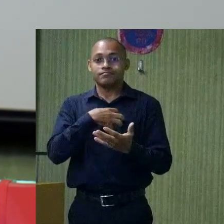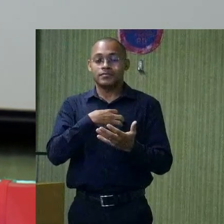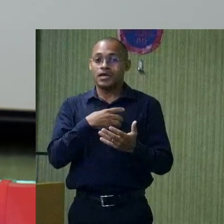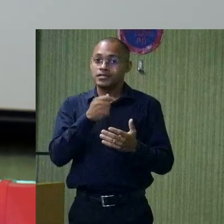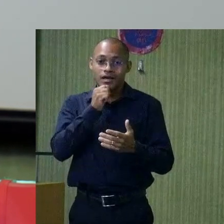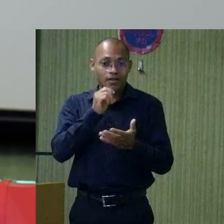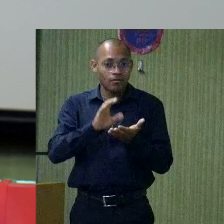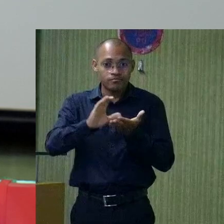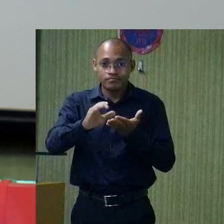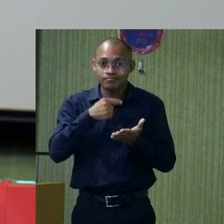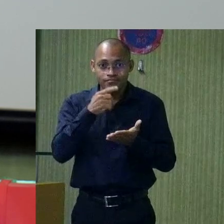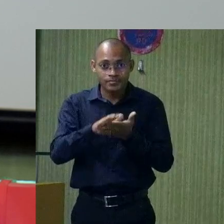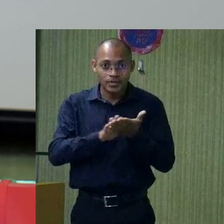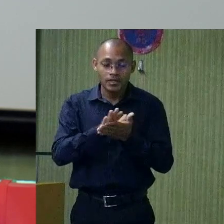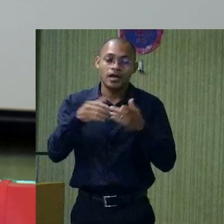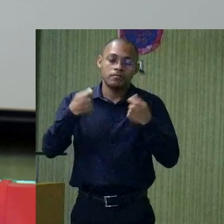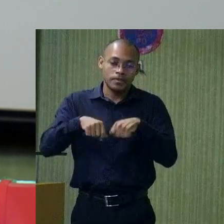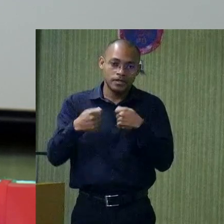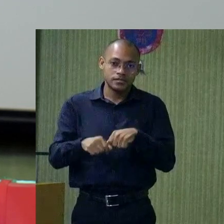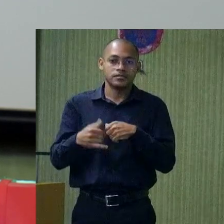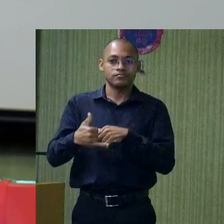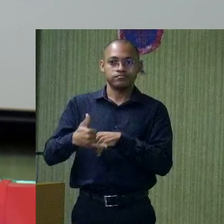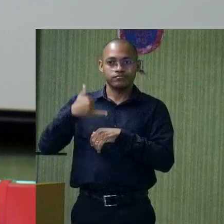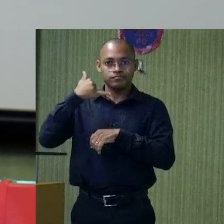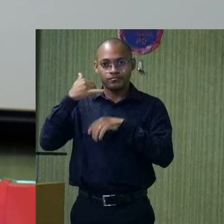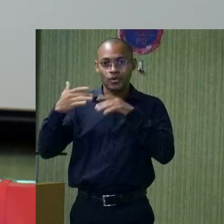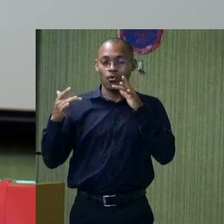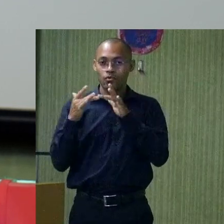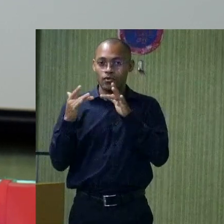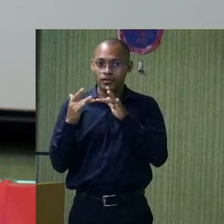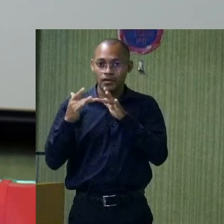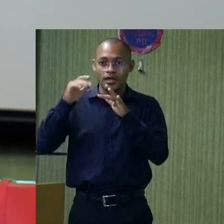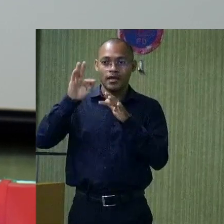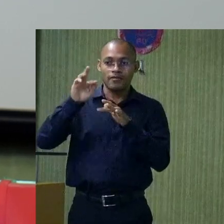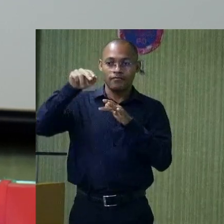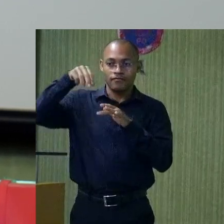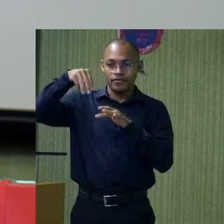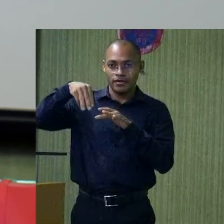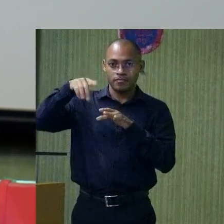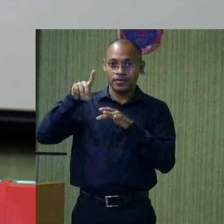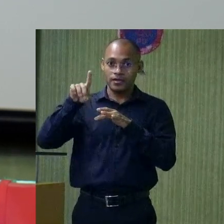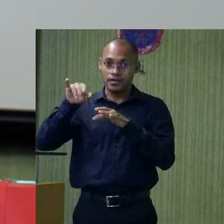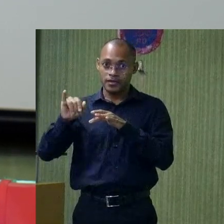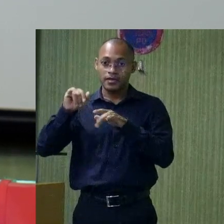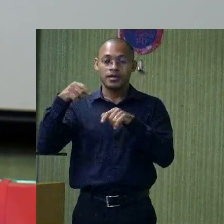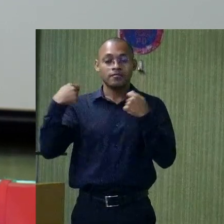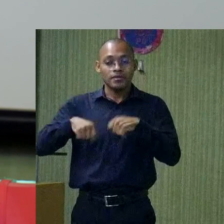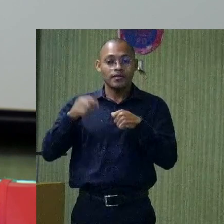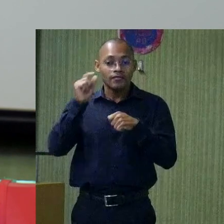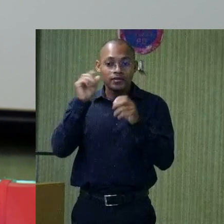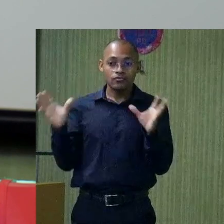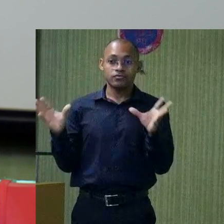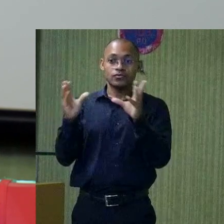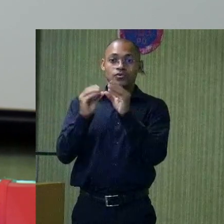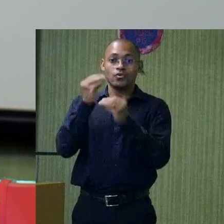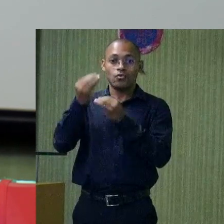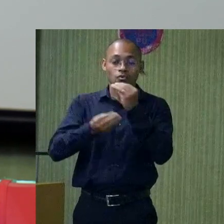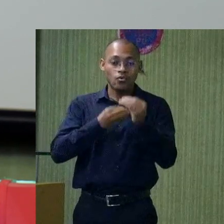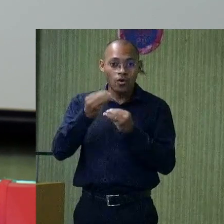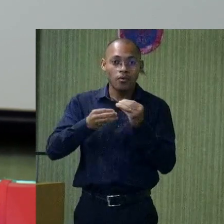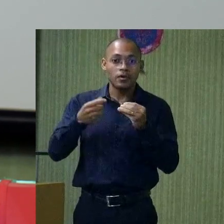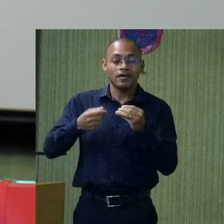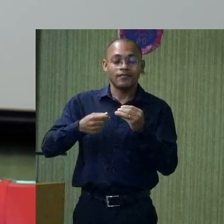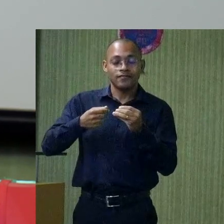receberam aí entrar em contato com o FT a gente po começar a negociar com o FT uma revisão de como esse critério fez que ele já